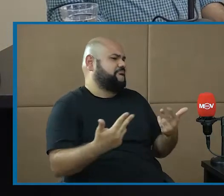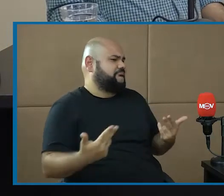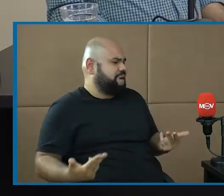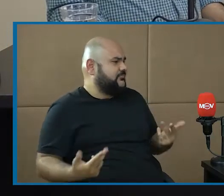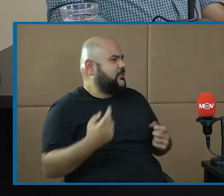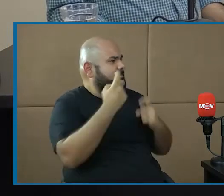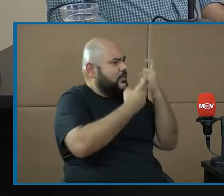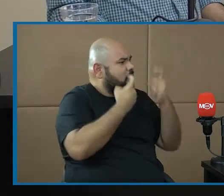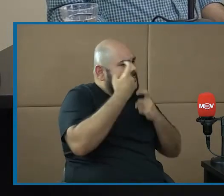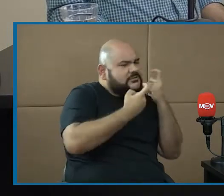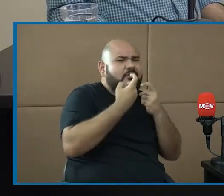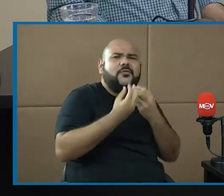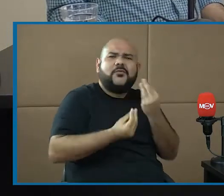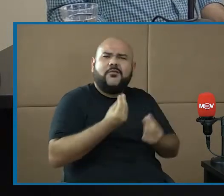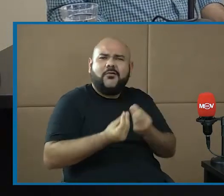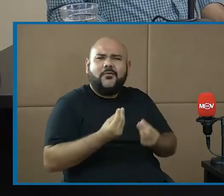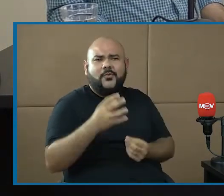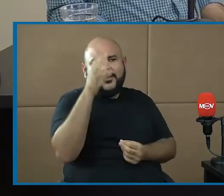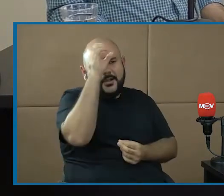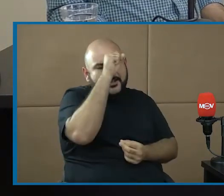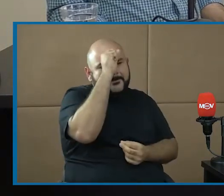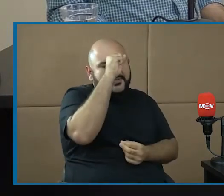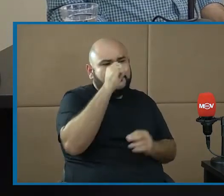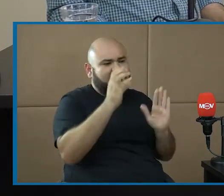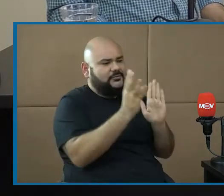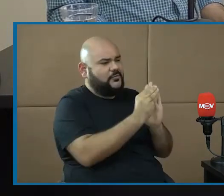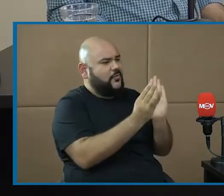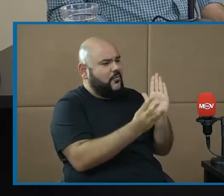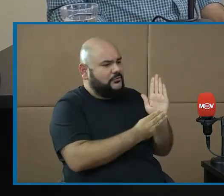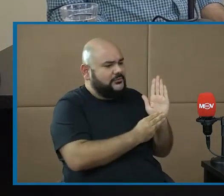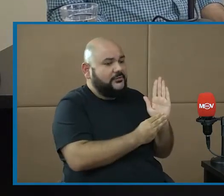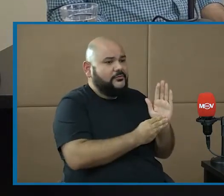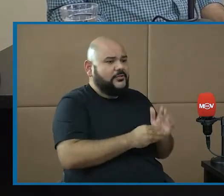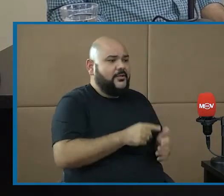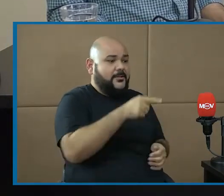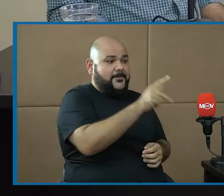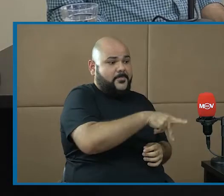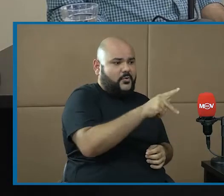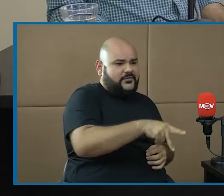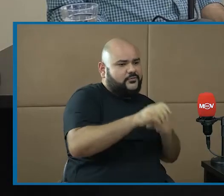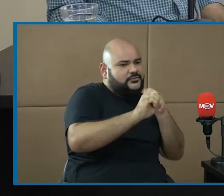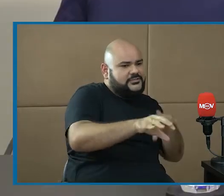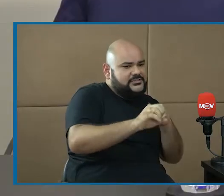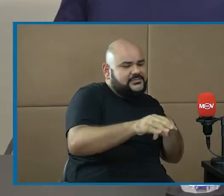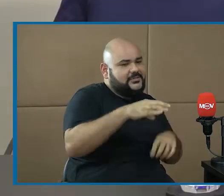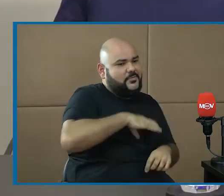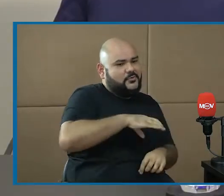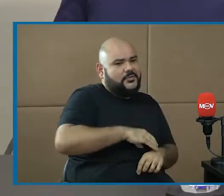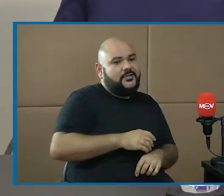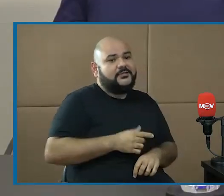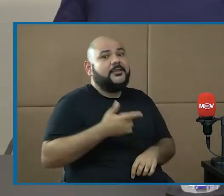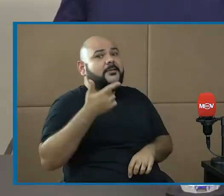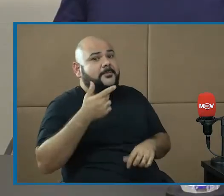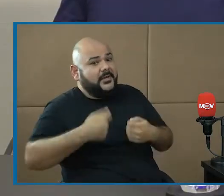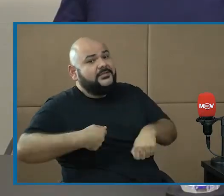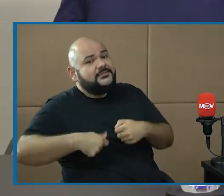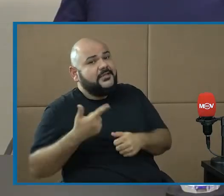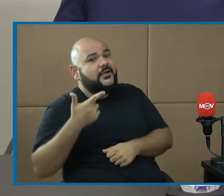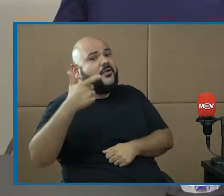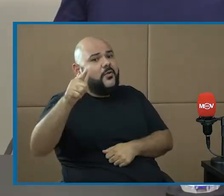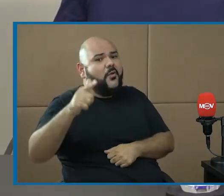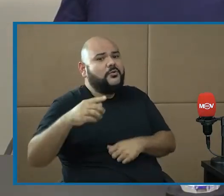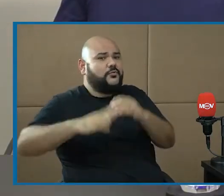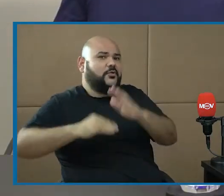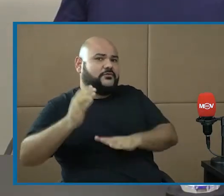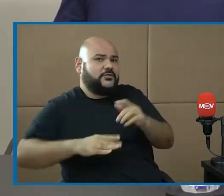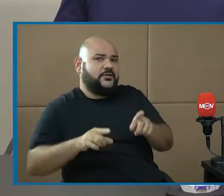ele aprenda aquele conteúdo, que tenha professores que o ensinem em língua de sinais e português escrito, ok. Mas a escola ela existe entre o